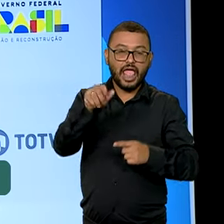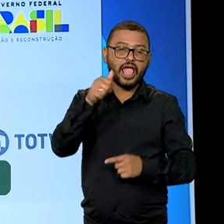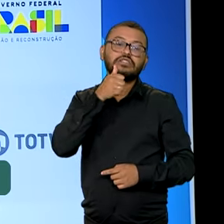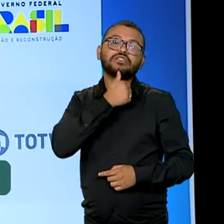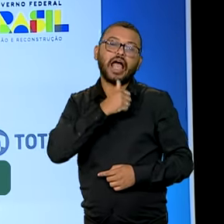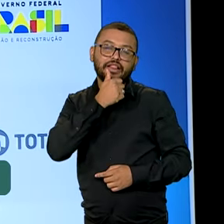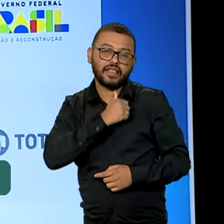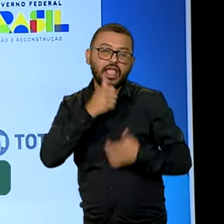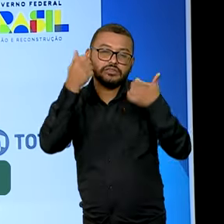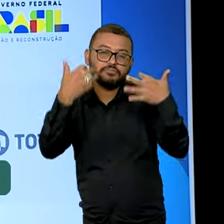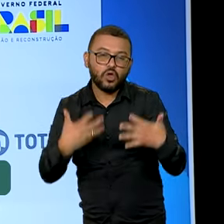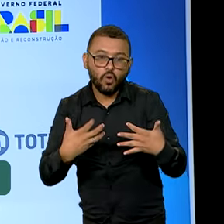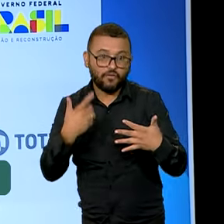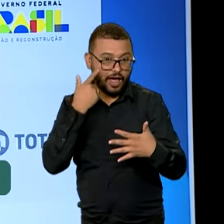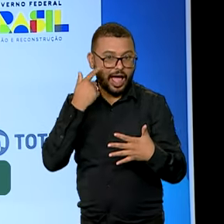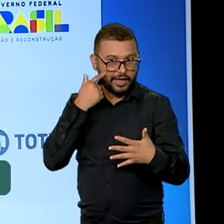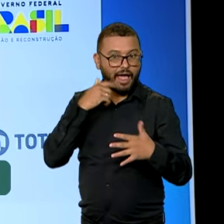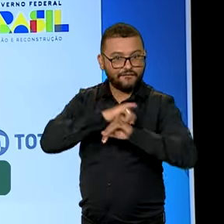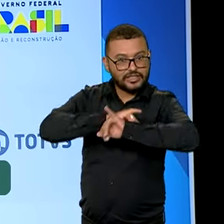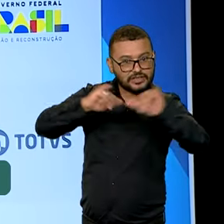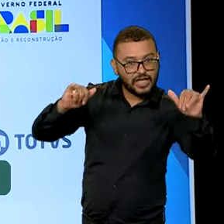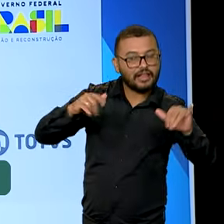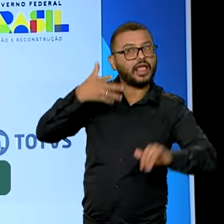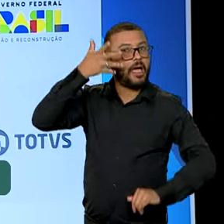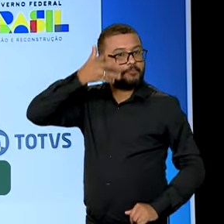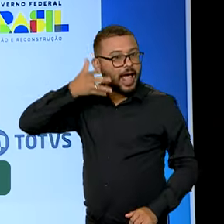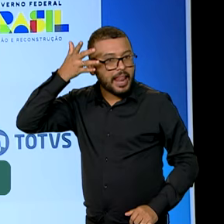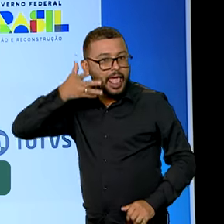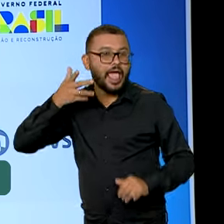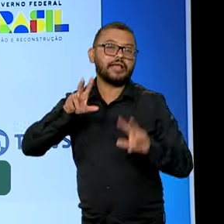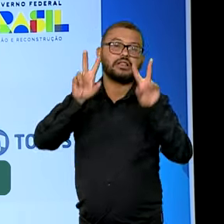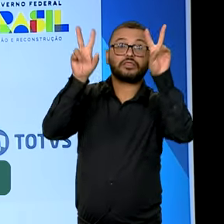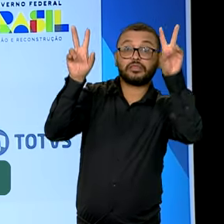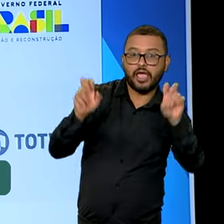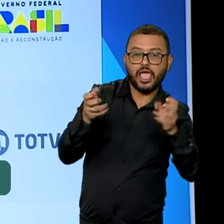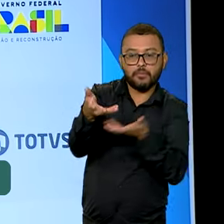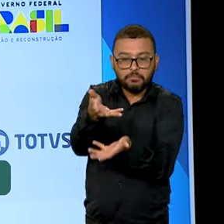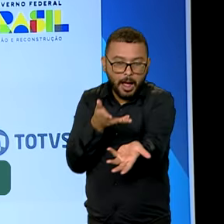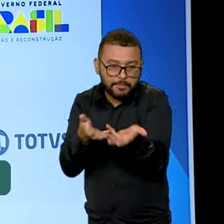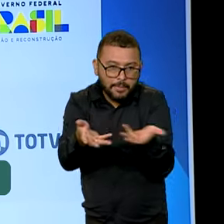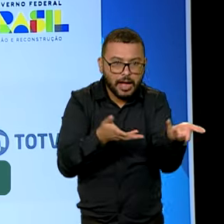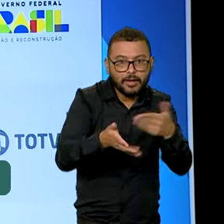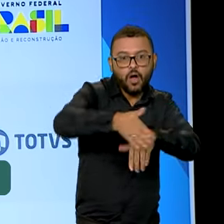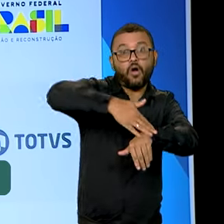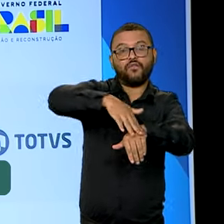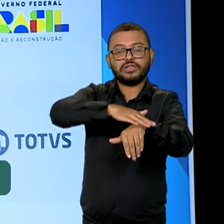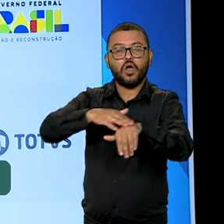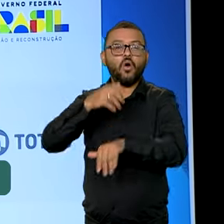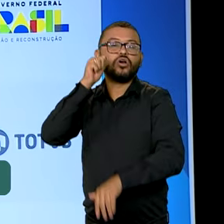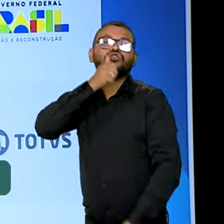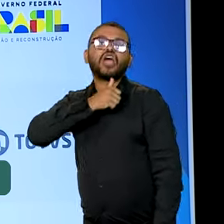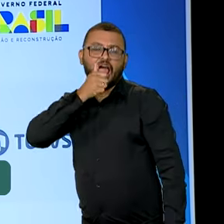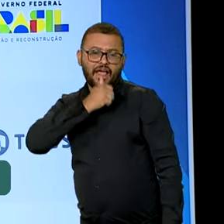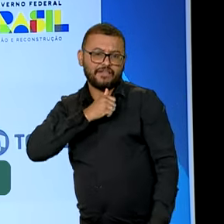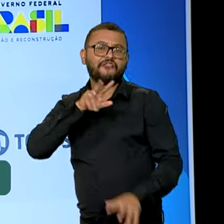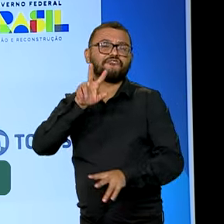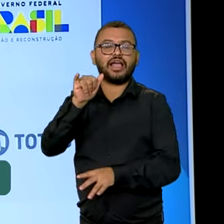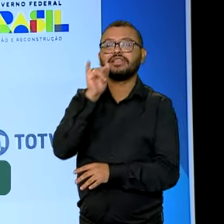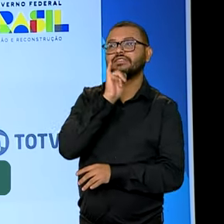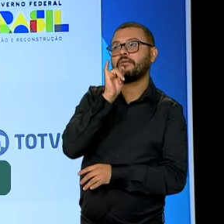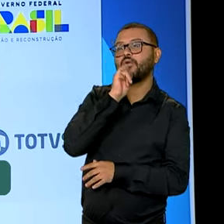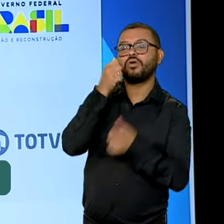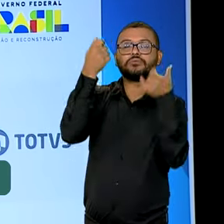também participa desse evento. Daqui a pouco faz uma palestra, fala aqui com os participantes. Ele deve falar, por